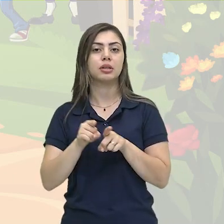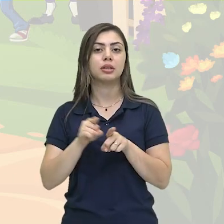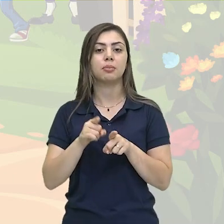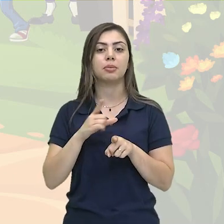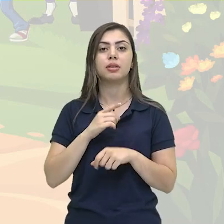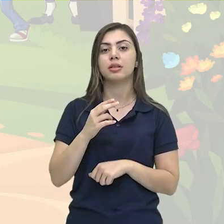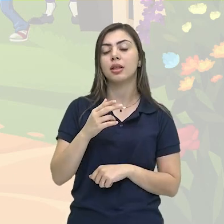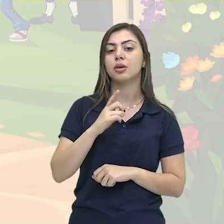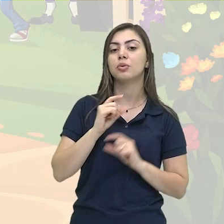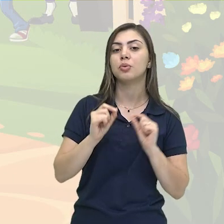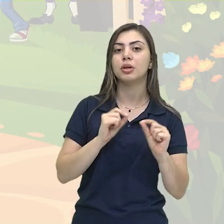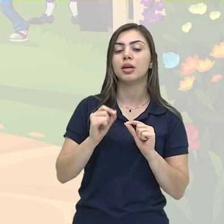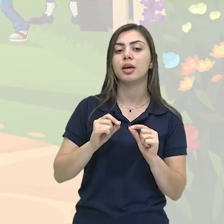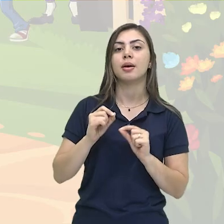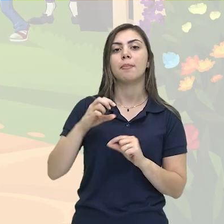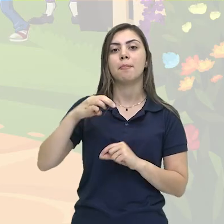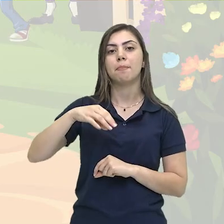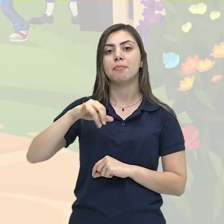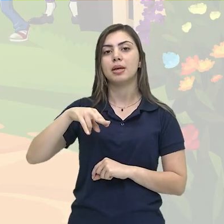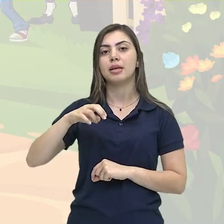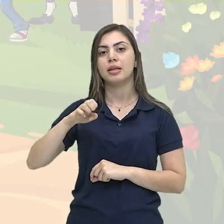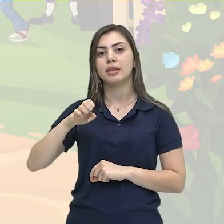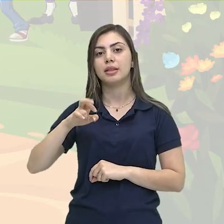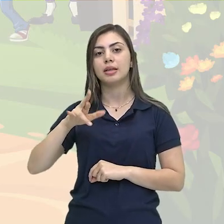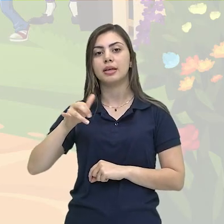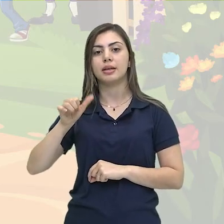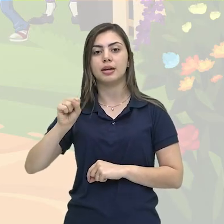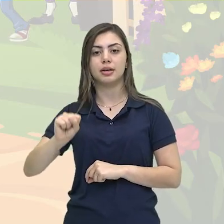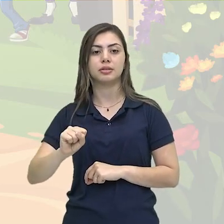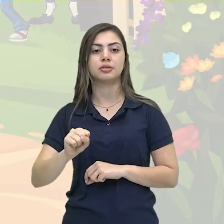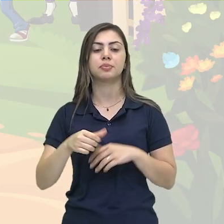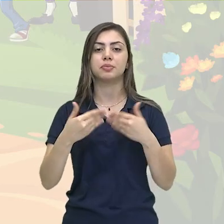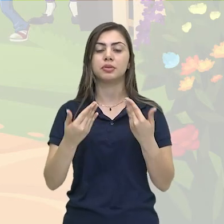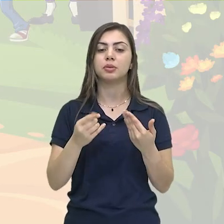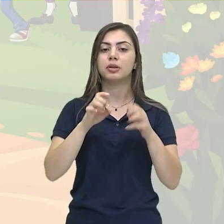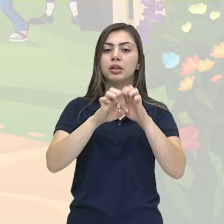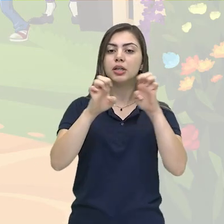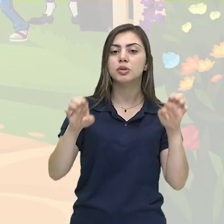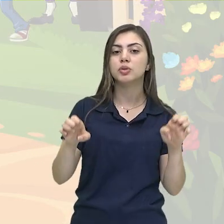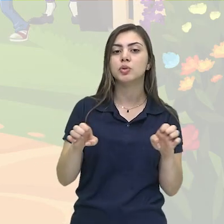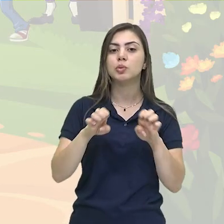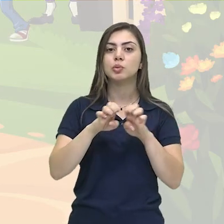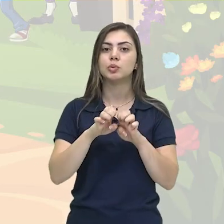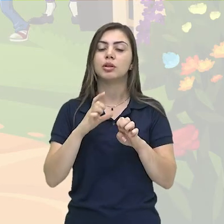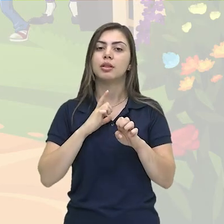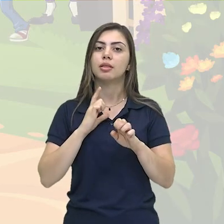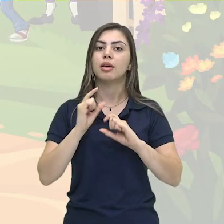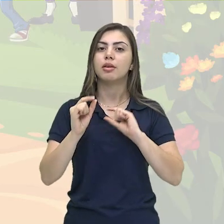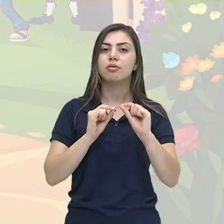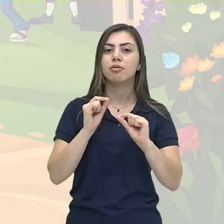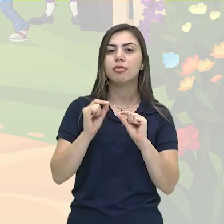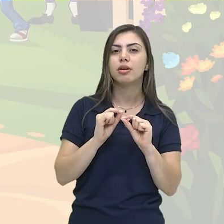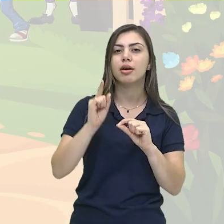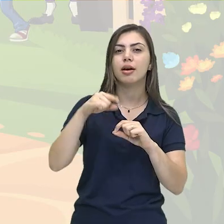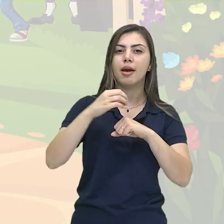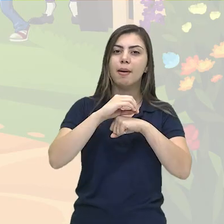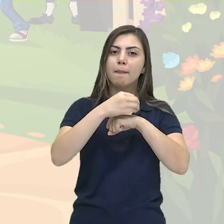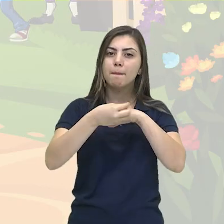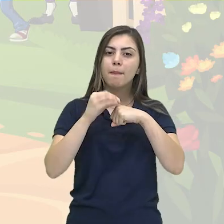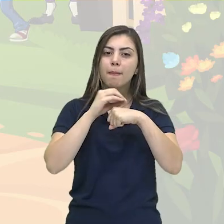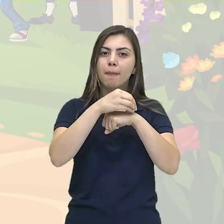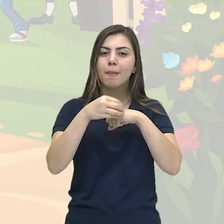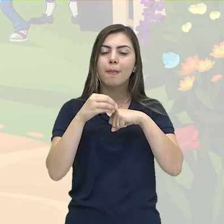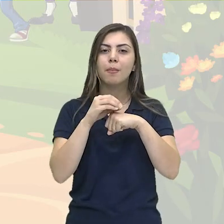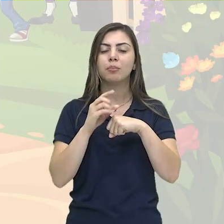é organizada de forma hierárquica, desde o nível molecular, né, onde a gente começou a ver a